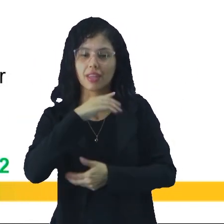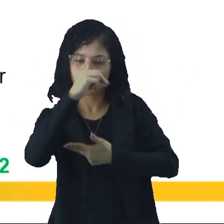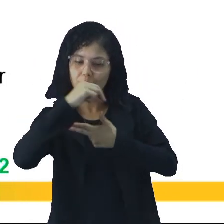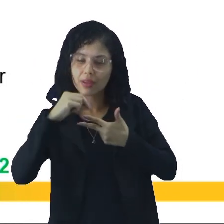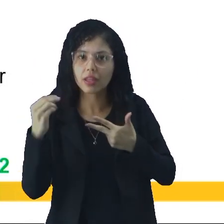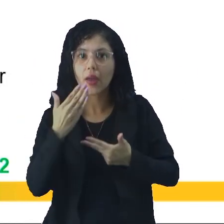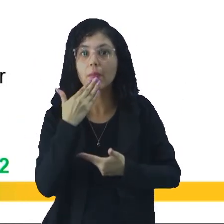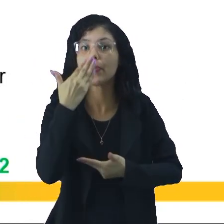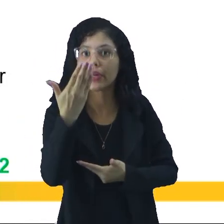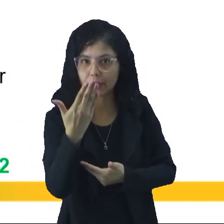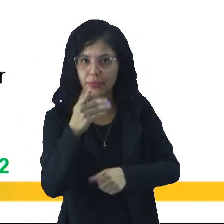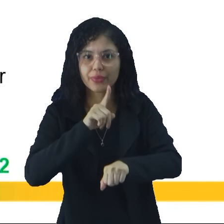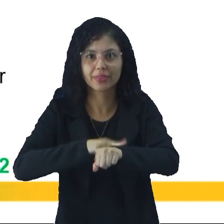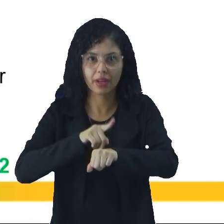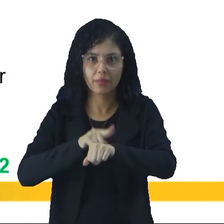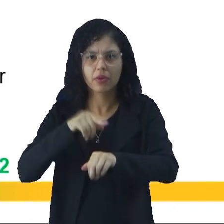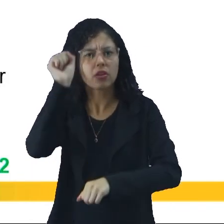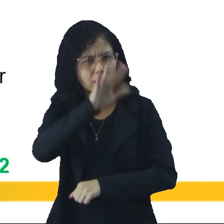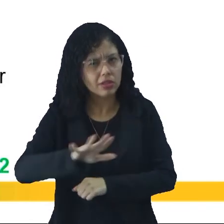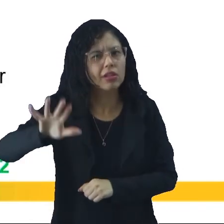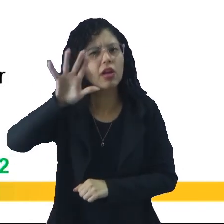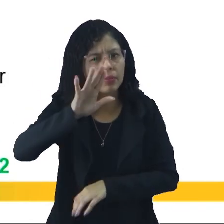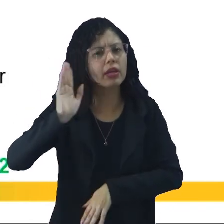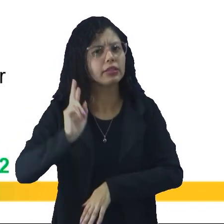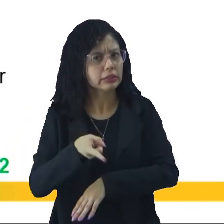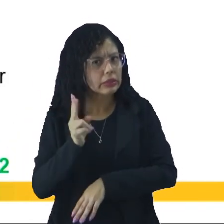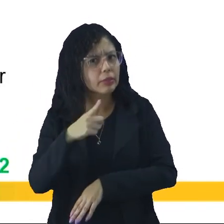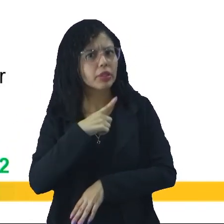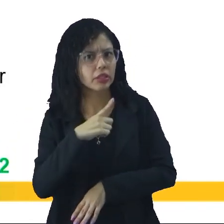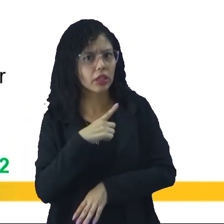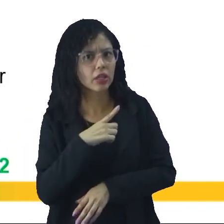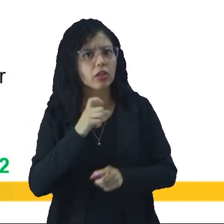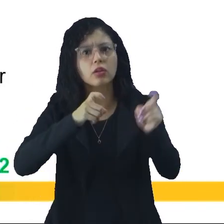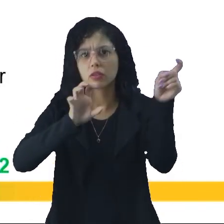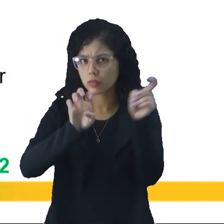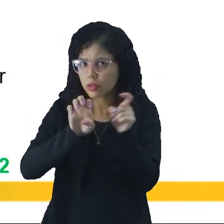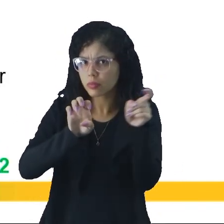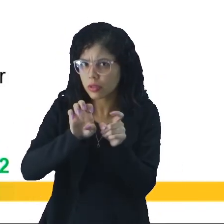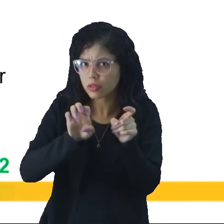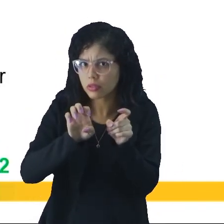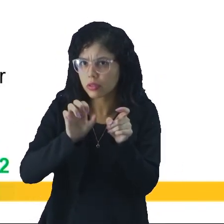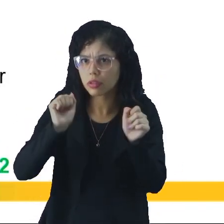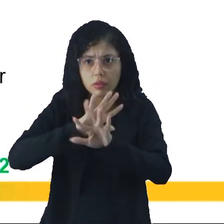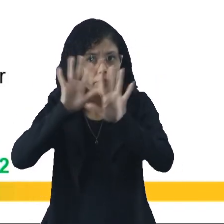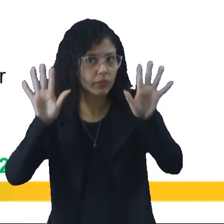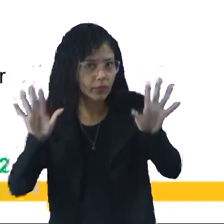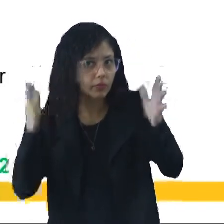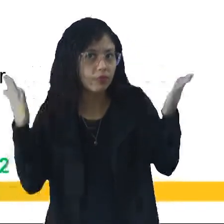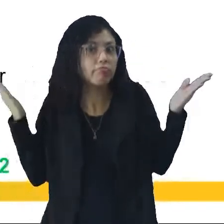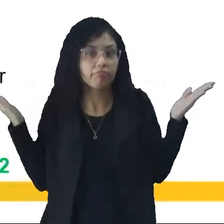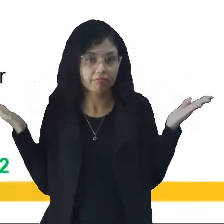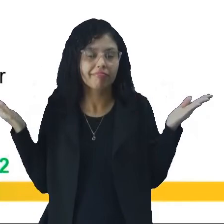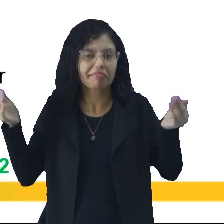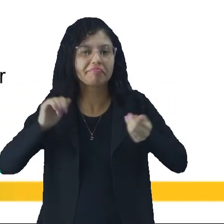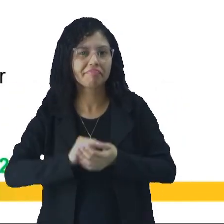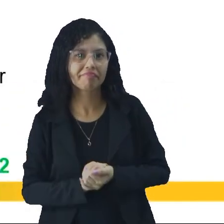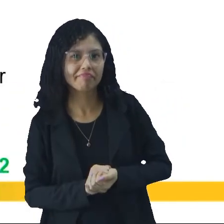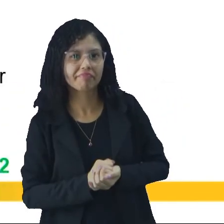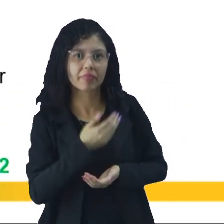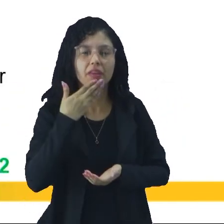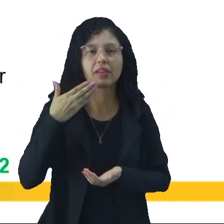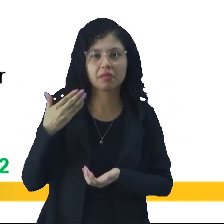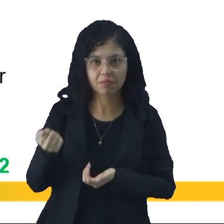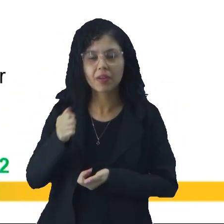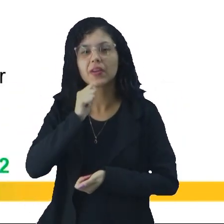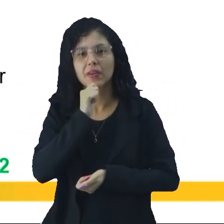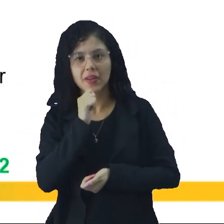é quando pede o tempo. E esse tempo, geralmente, vem sempre no expoente. Ficou bem claro? Então, isso vai dar noção